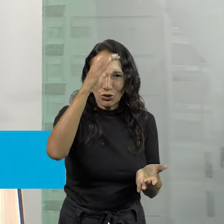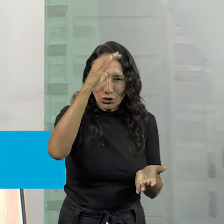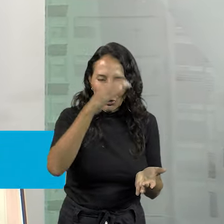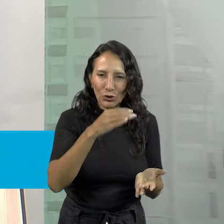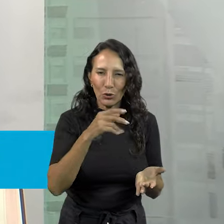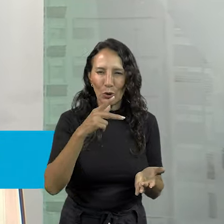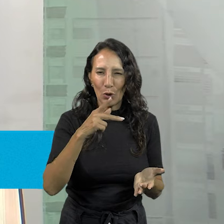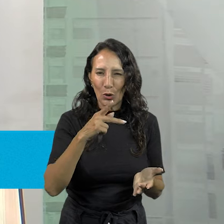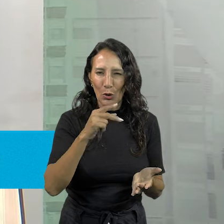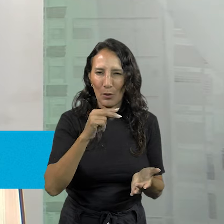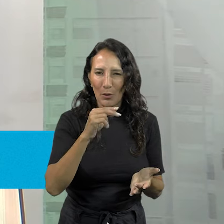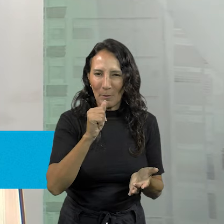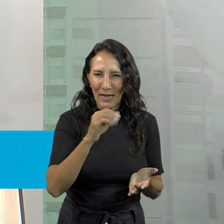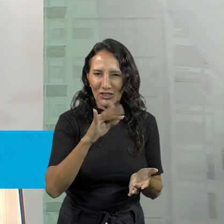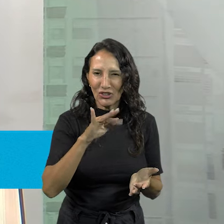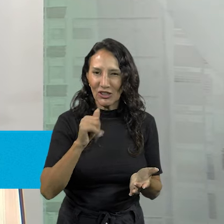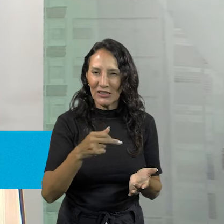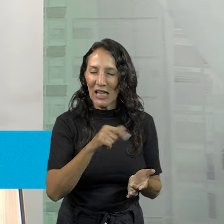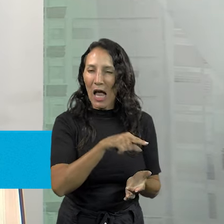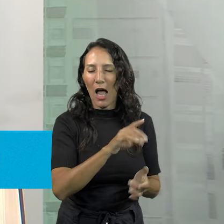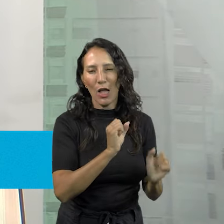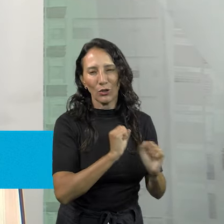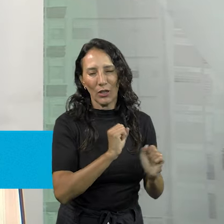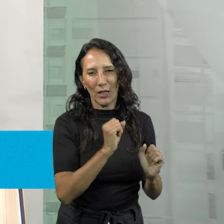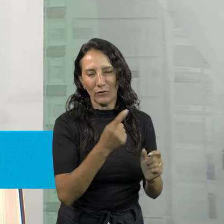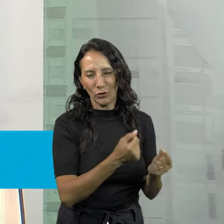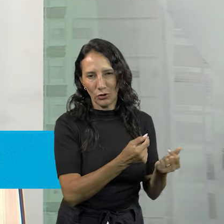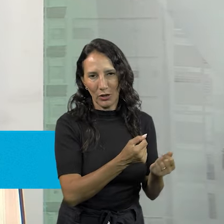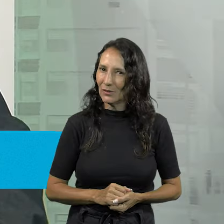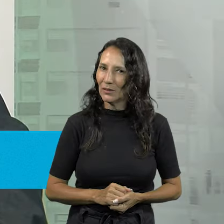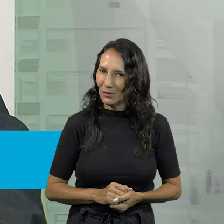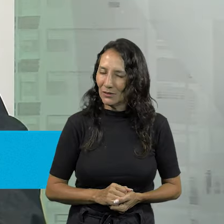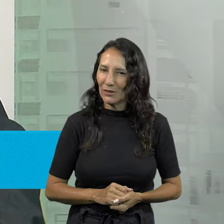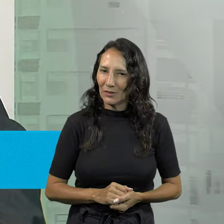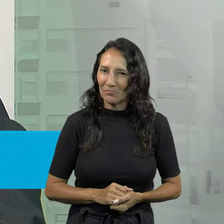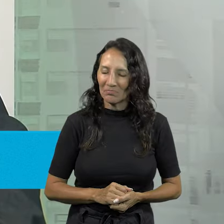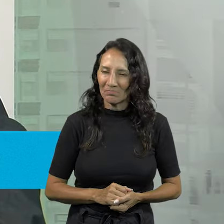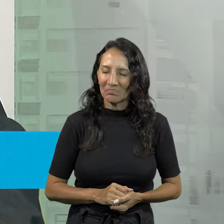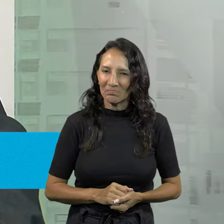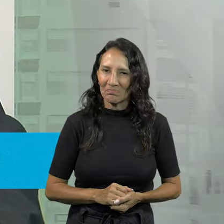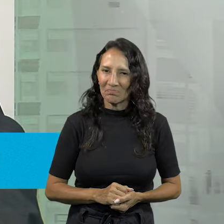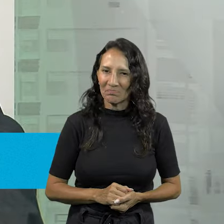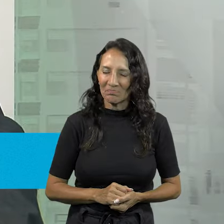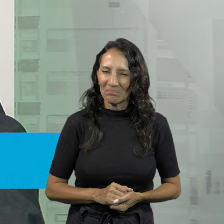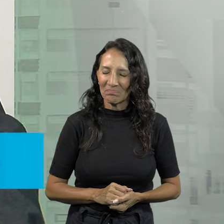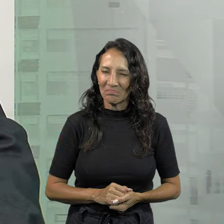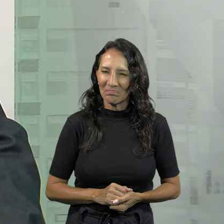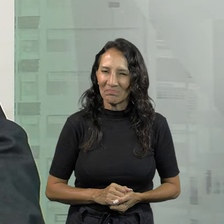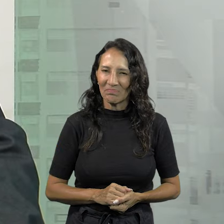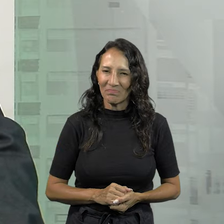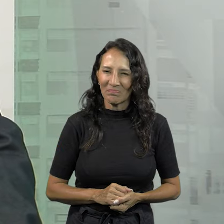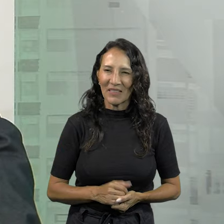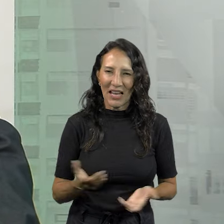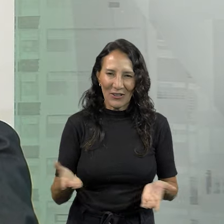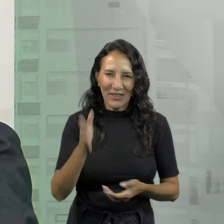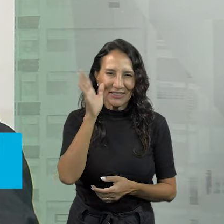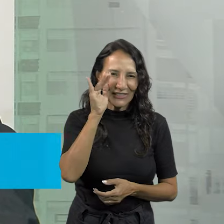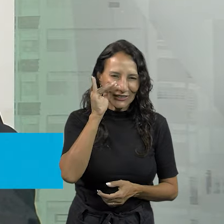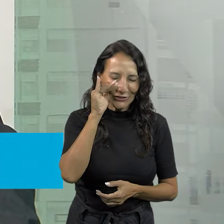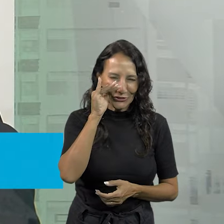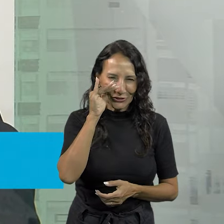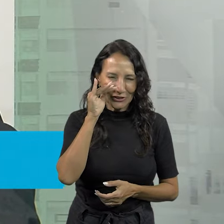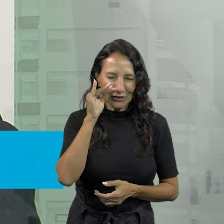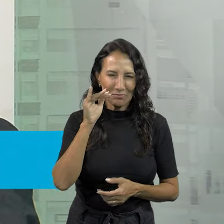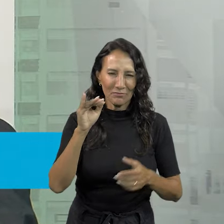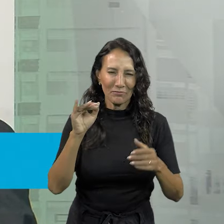fundamentais e você vai ver transformação na sua vida. Agora nós vamos assistir a um clipe. E depois eu